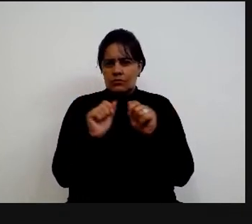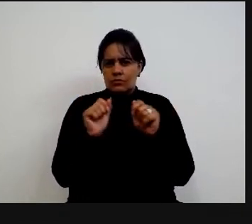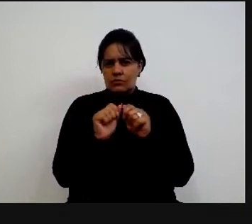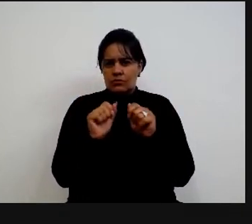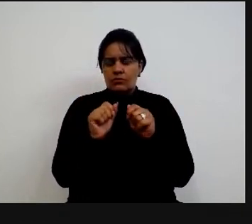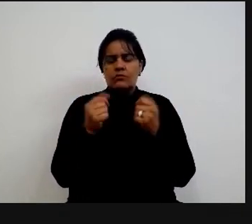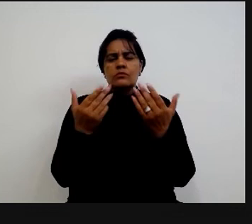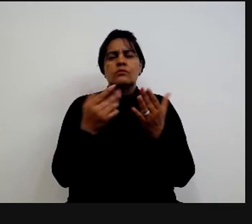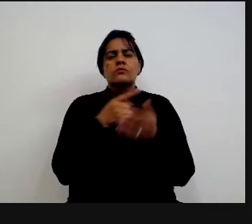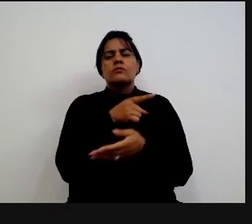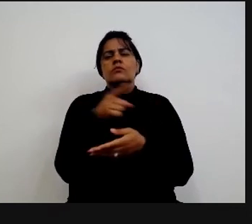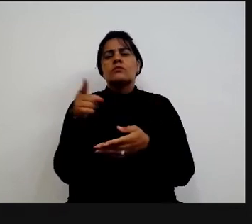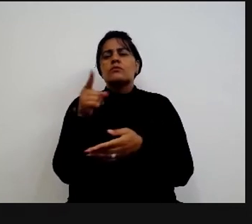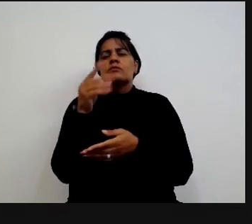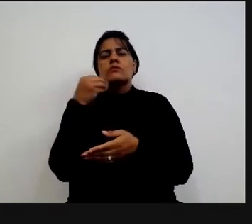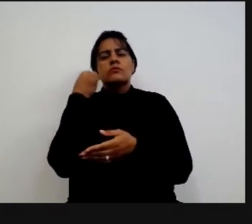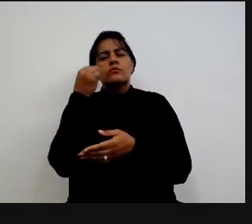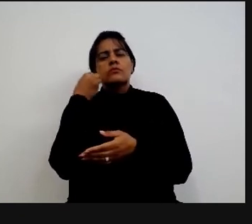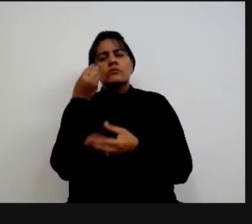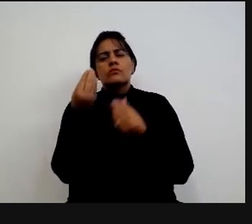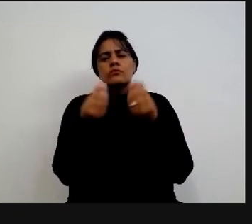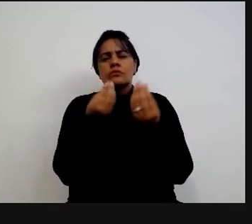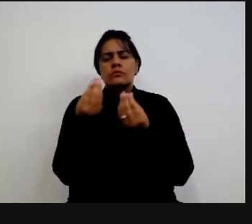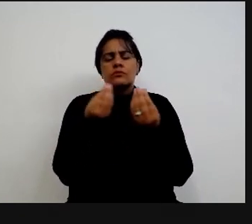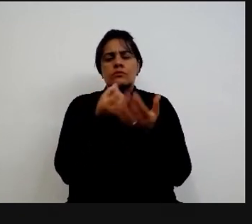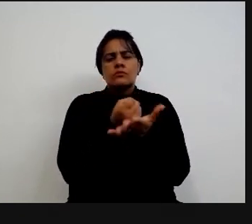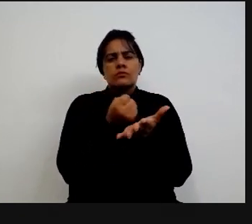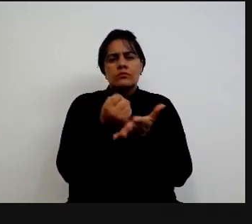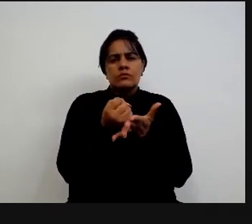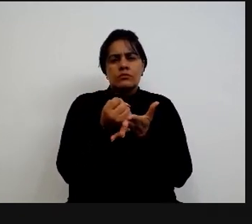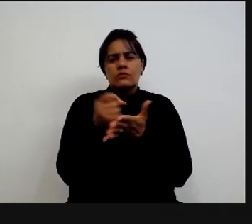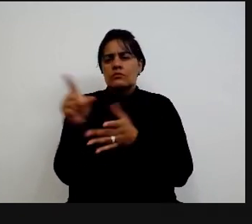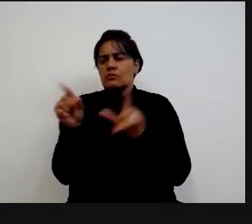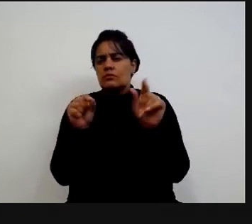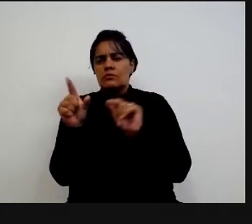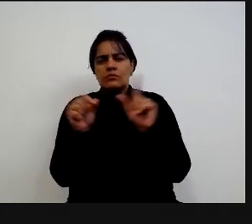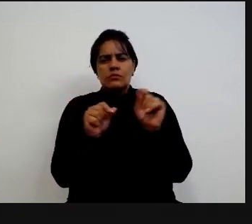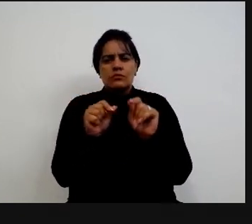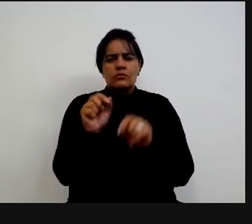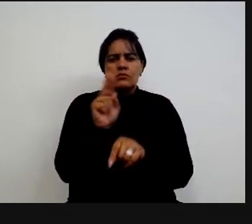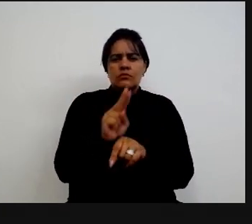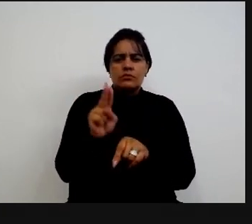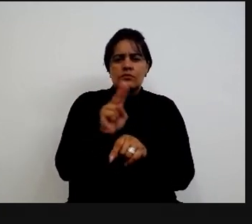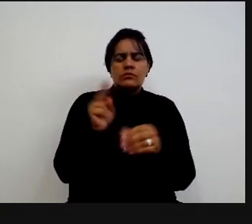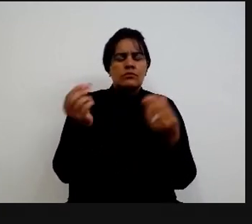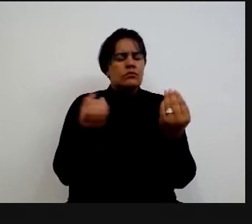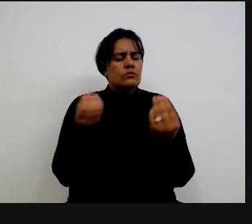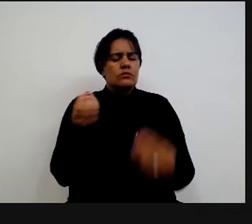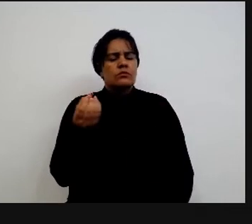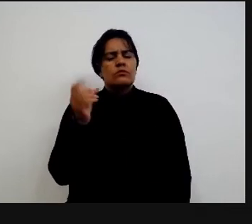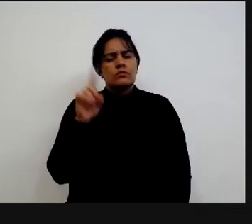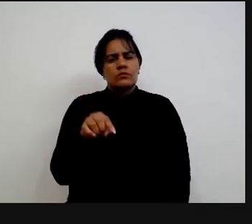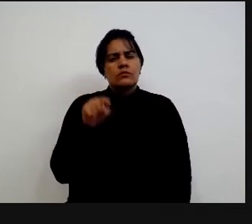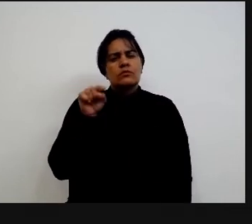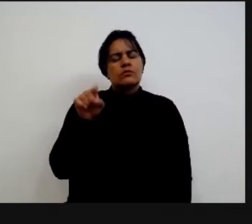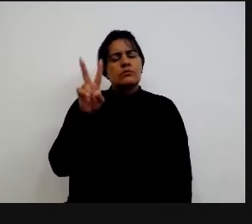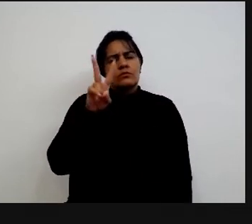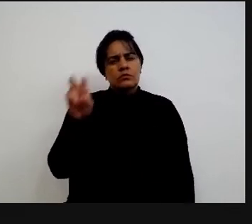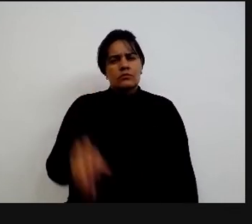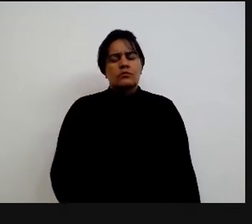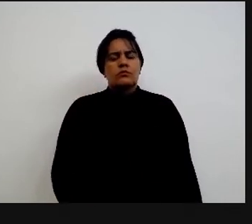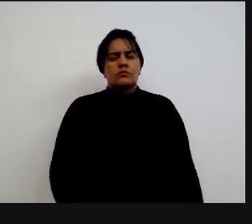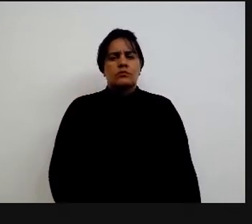sido a experiência de vocês de contratação, de escolha, de uso, nessa questão